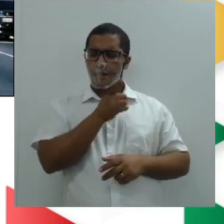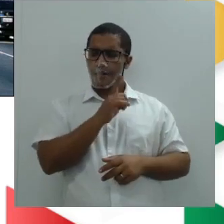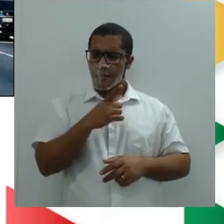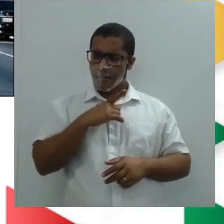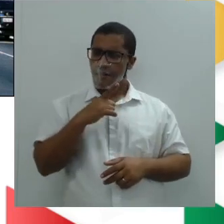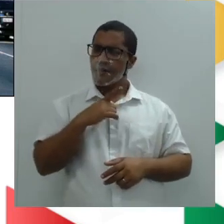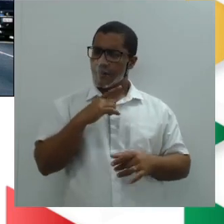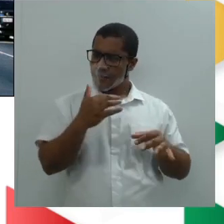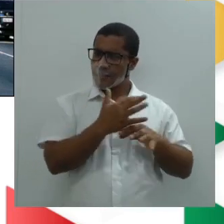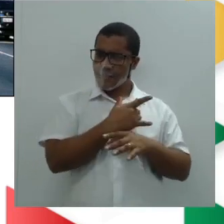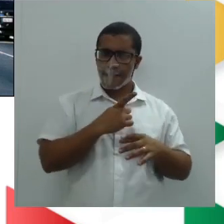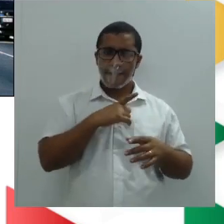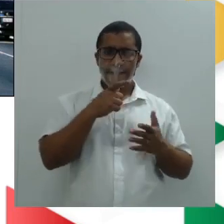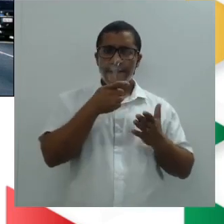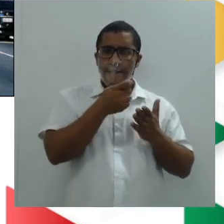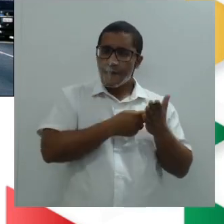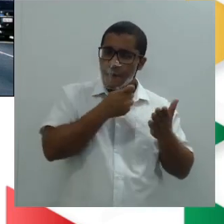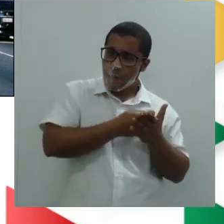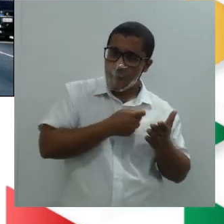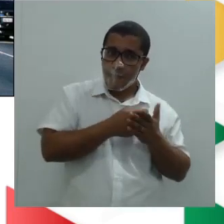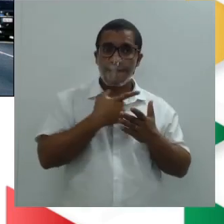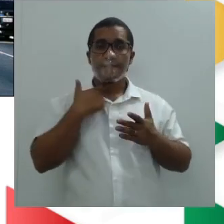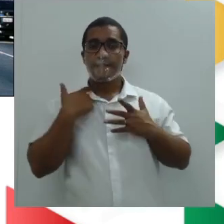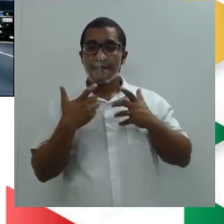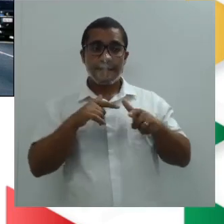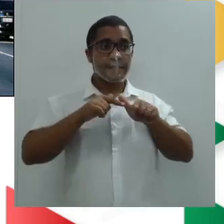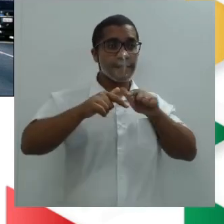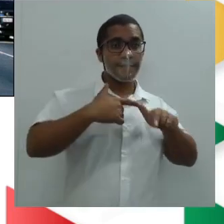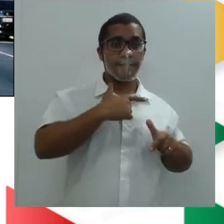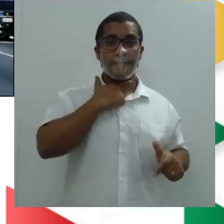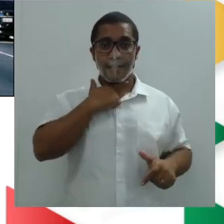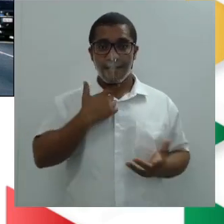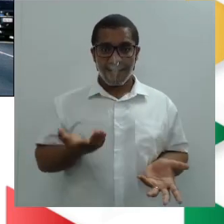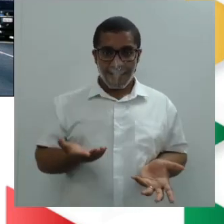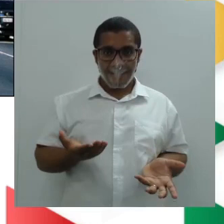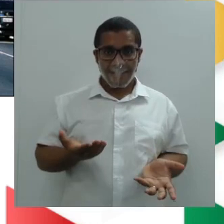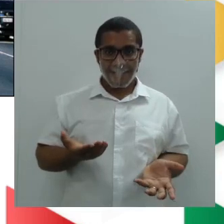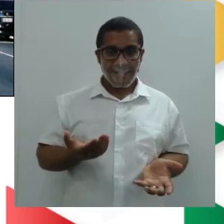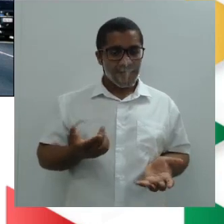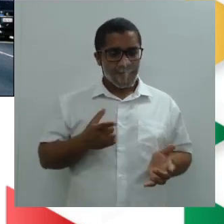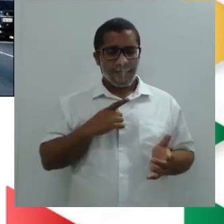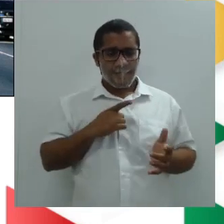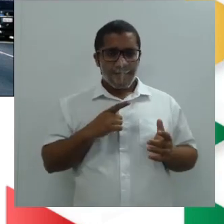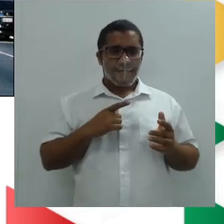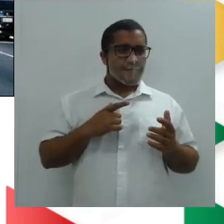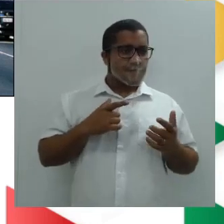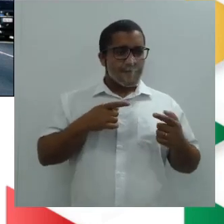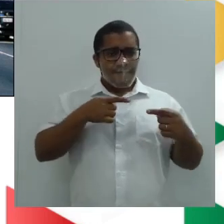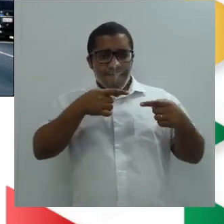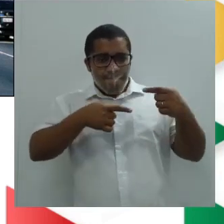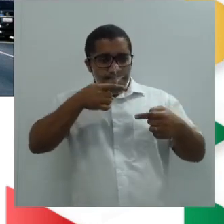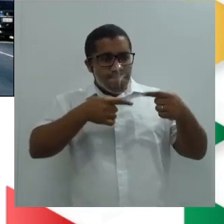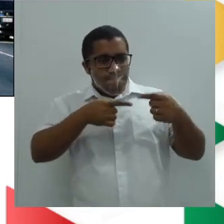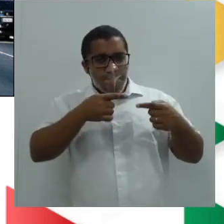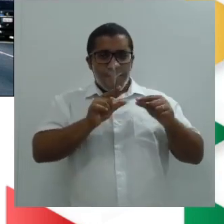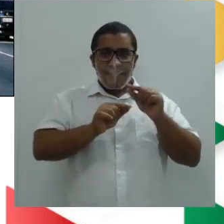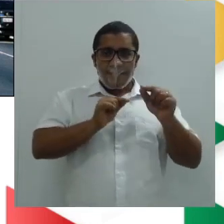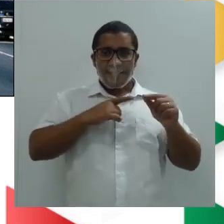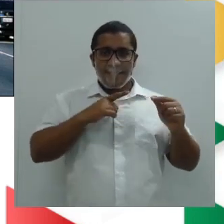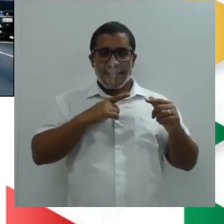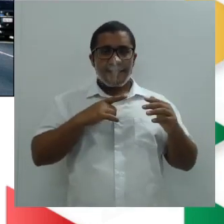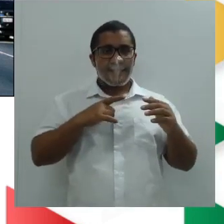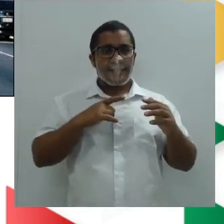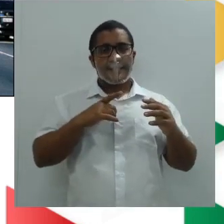corre-corre, essa luta, né, em busca de trabalho, essa disputa com o mercado de trabalho que a gente sabe